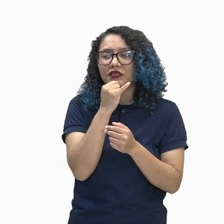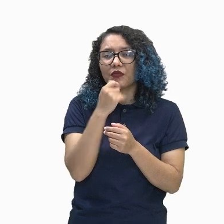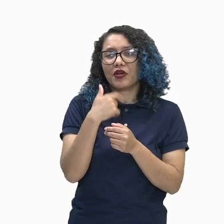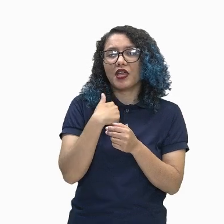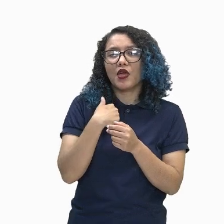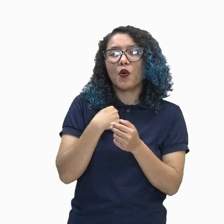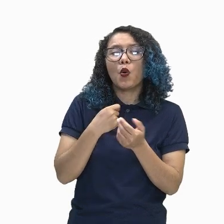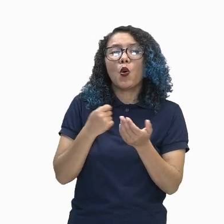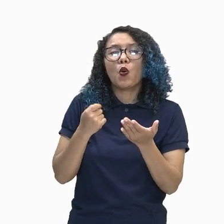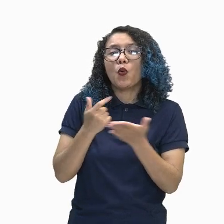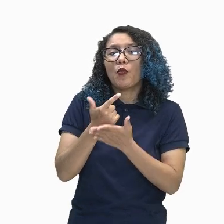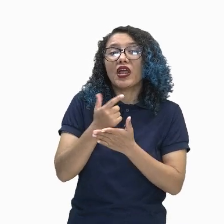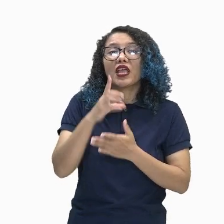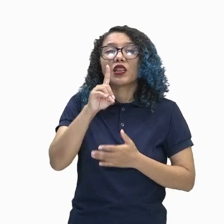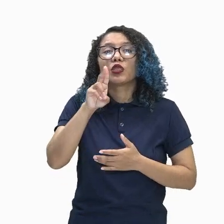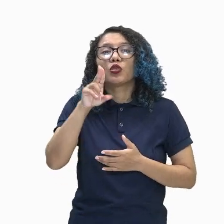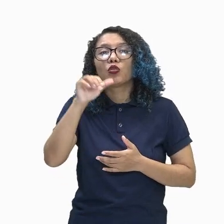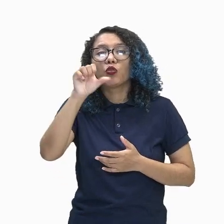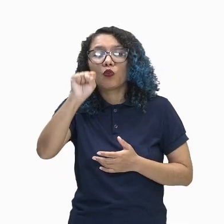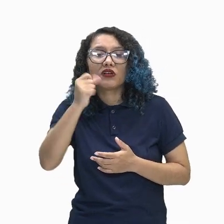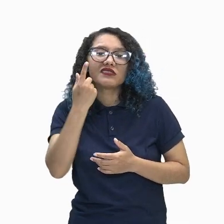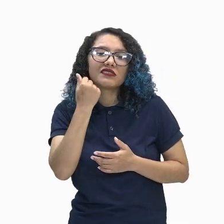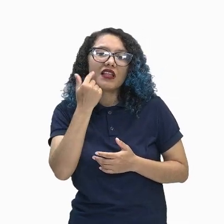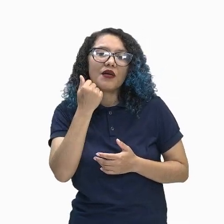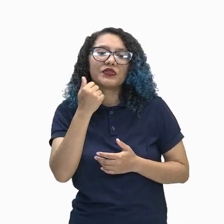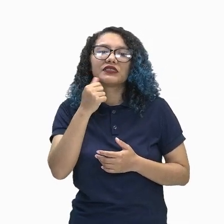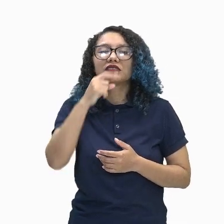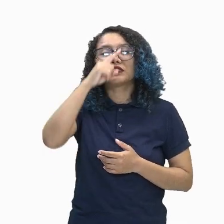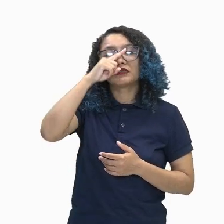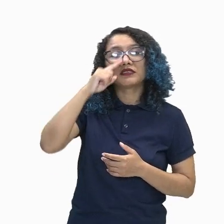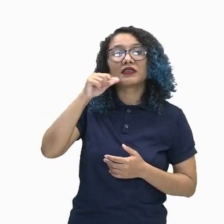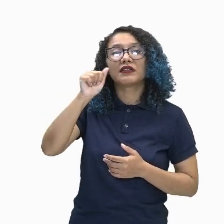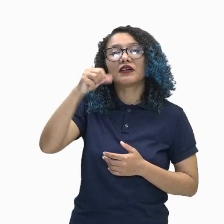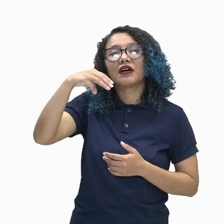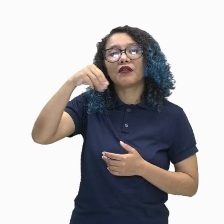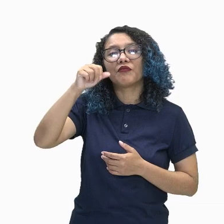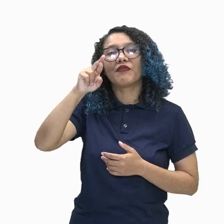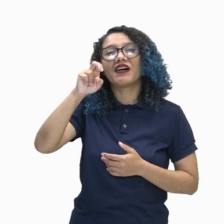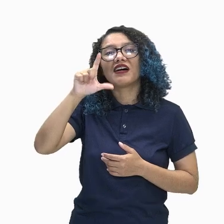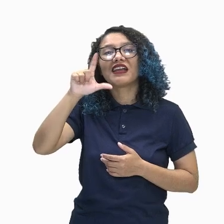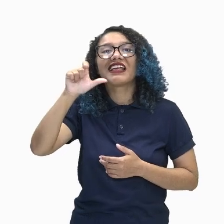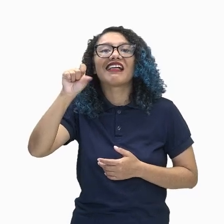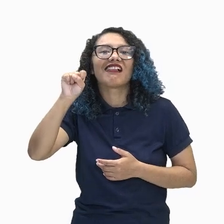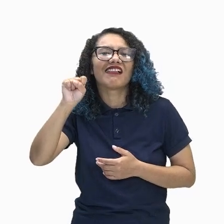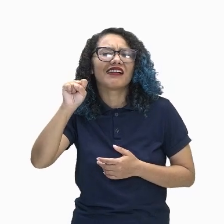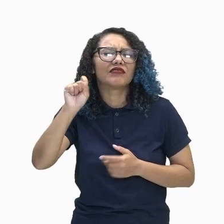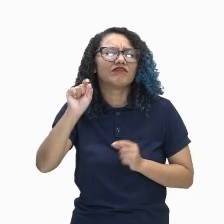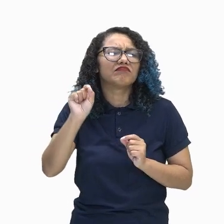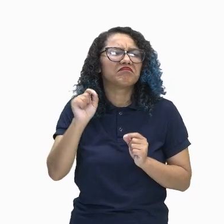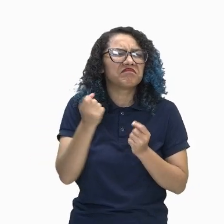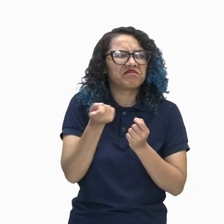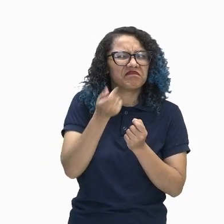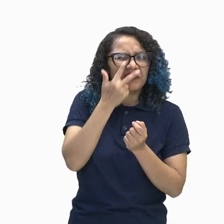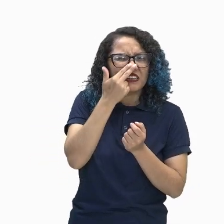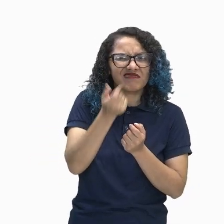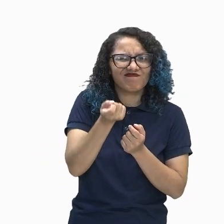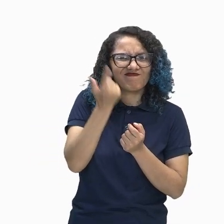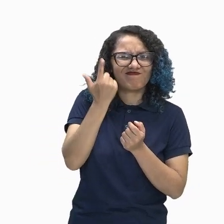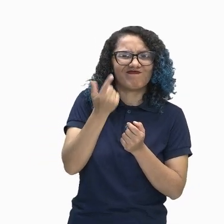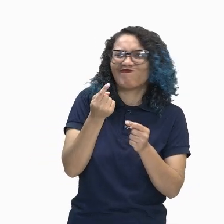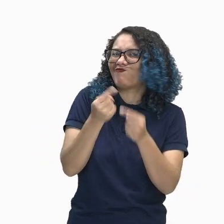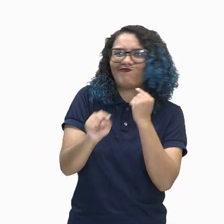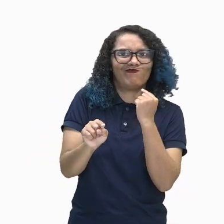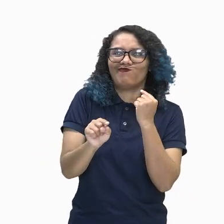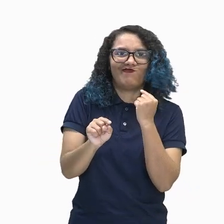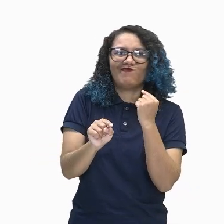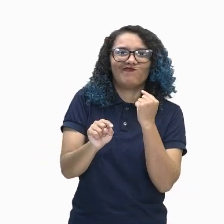lápis amarelas. Percebo que você já ouve algo estranho aí. Então, observem que isso é um caso de não